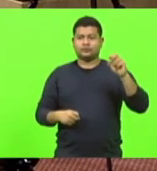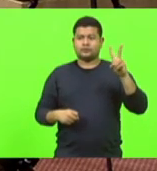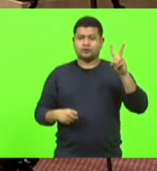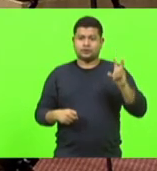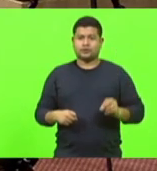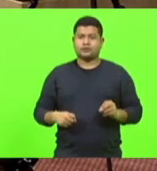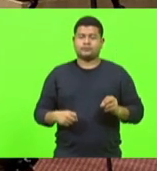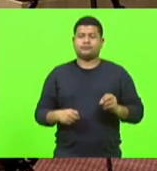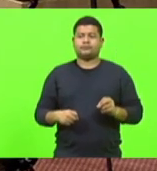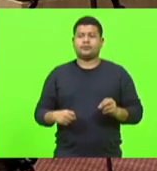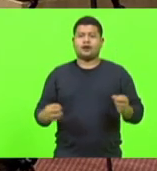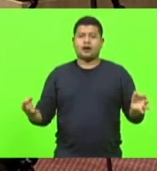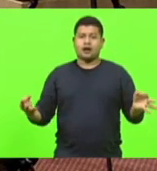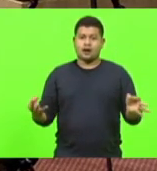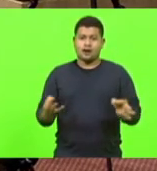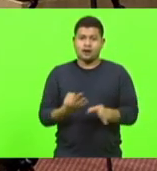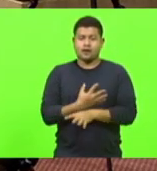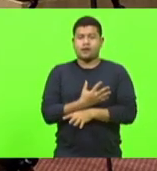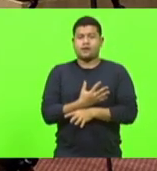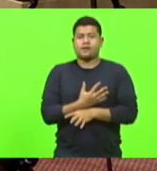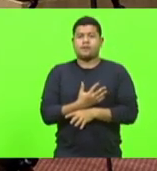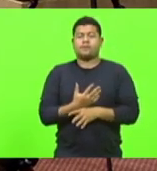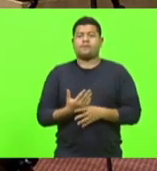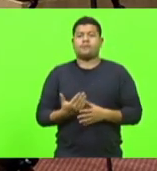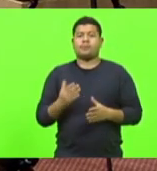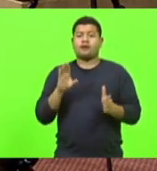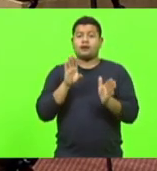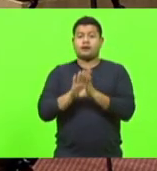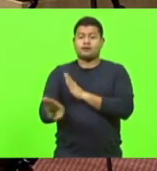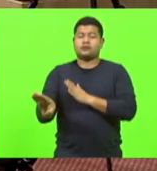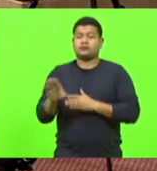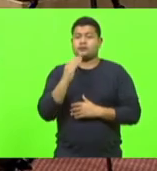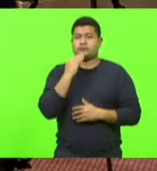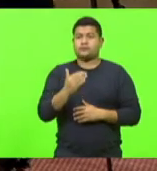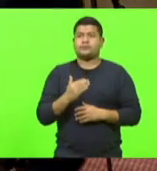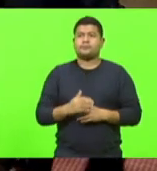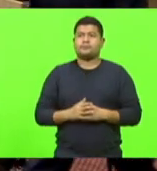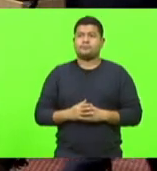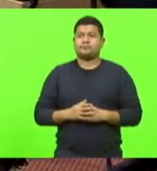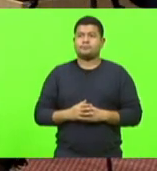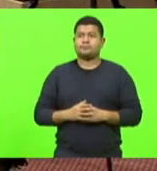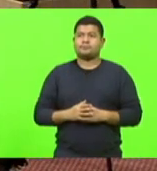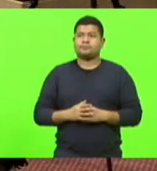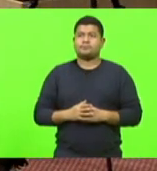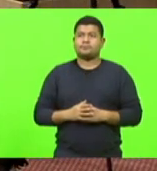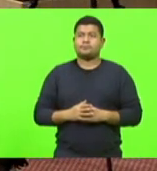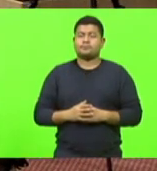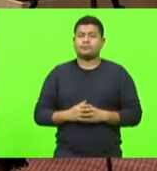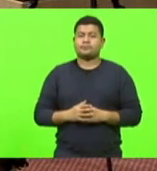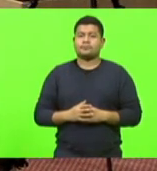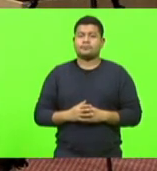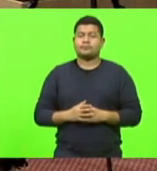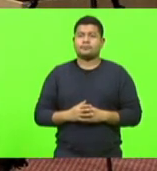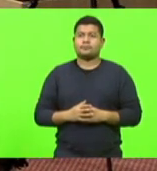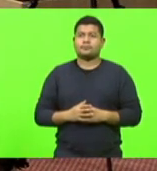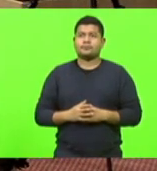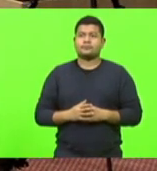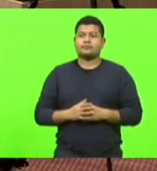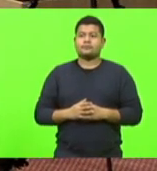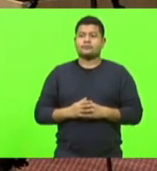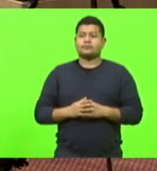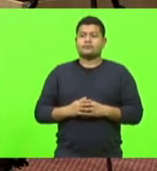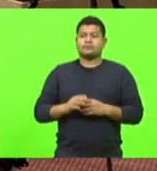não está a rejeitado o requerimento seu presidente é o